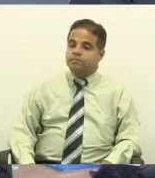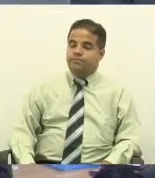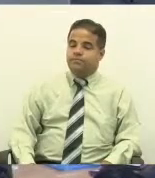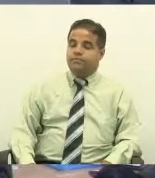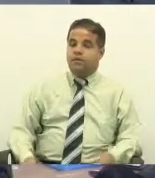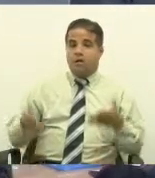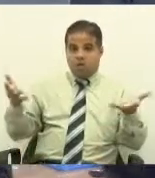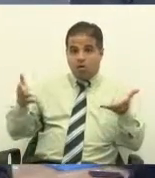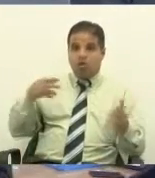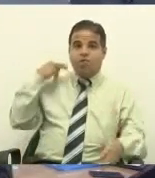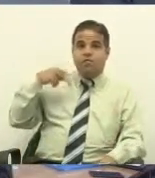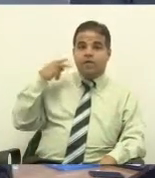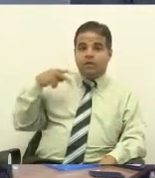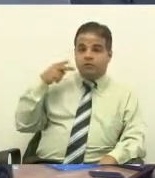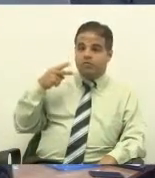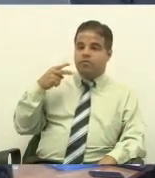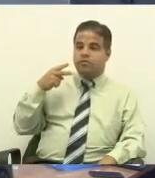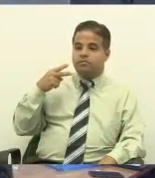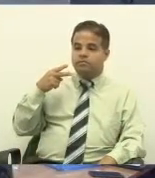algum vereador?